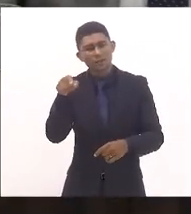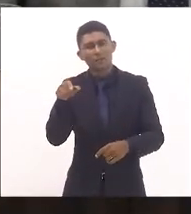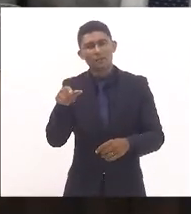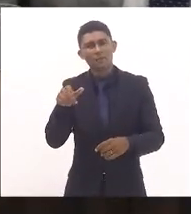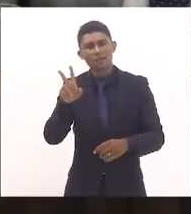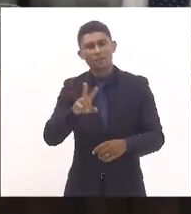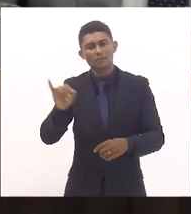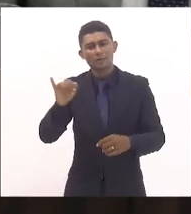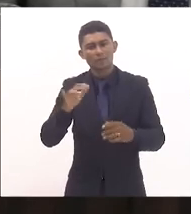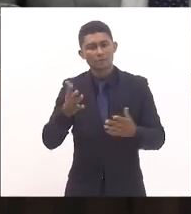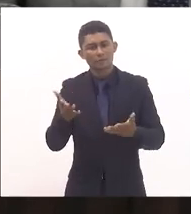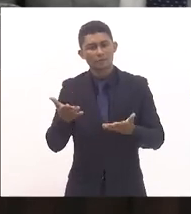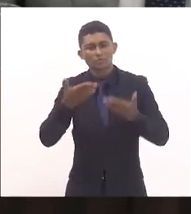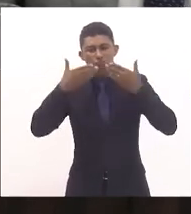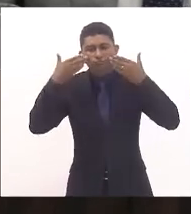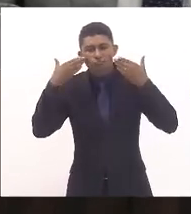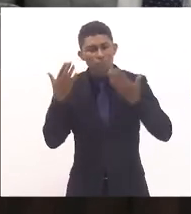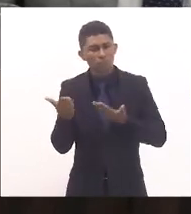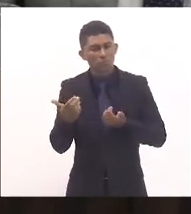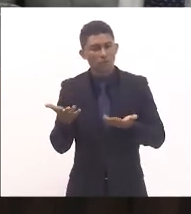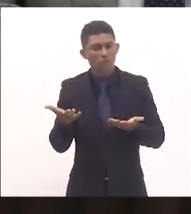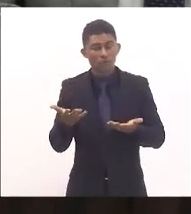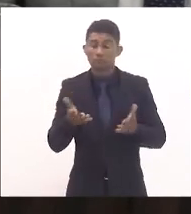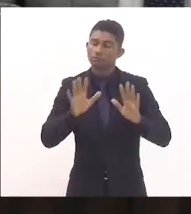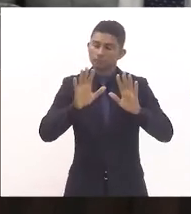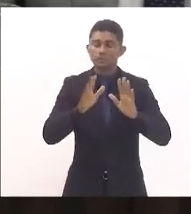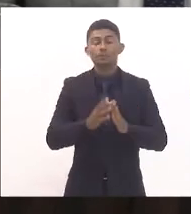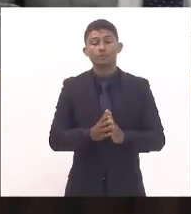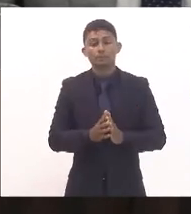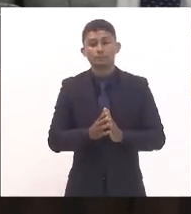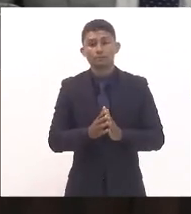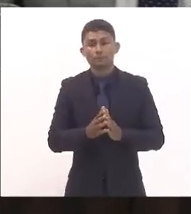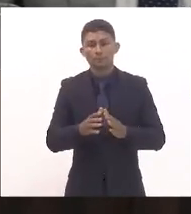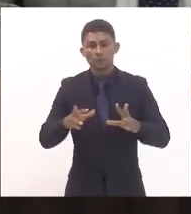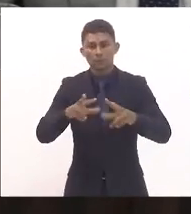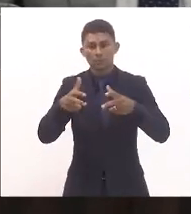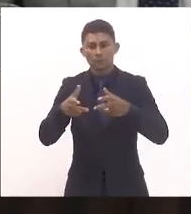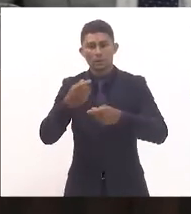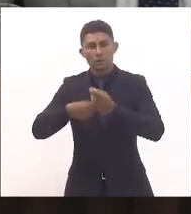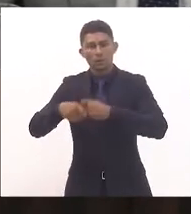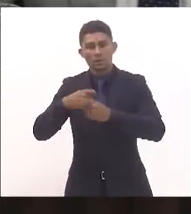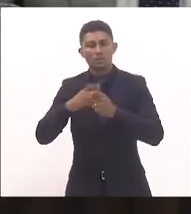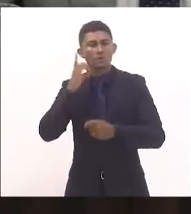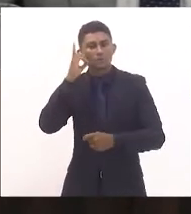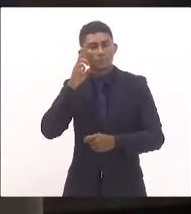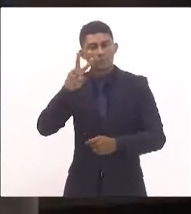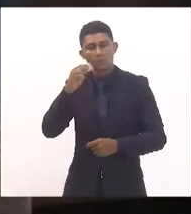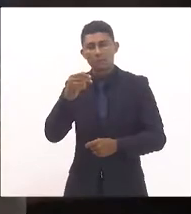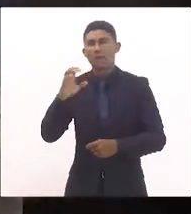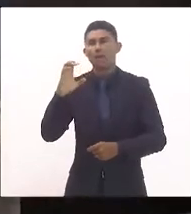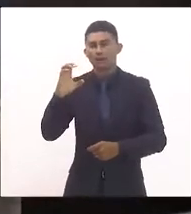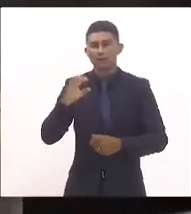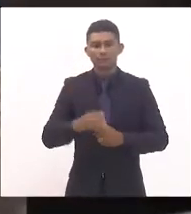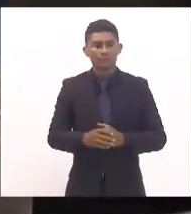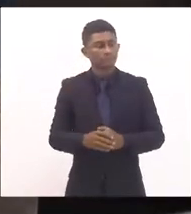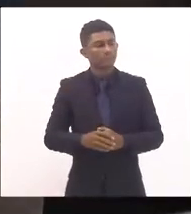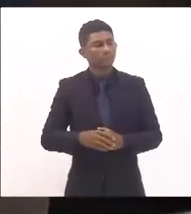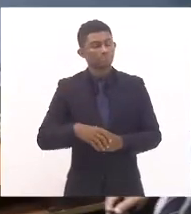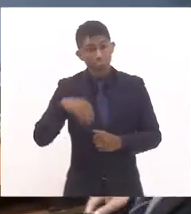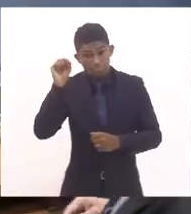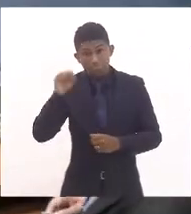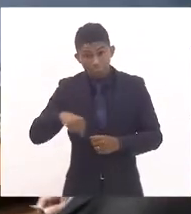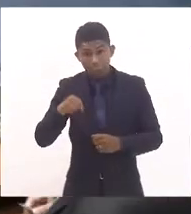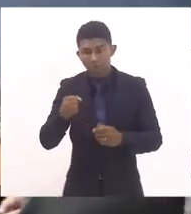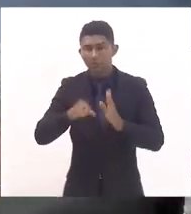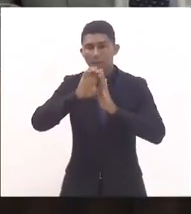tutor. Pela Comissão de Economia, deputado Valdeir Carneiro. Favorável sem prejuízo das emendas. Pela Comissão